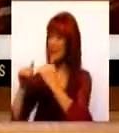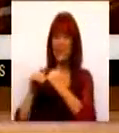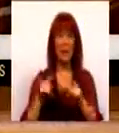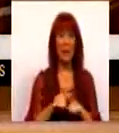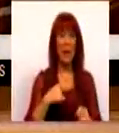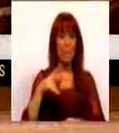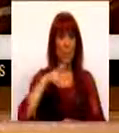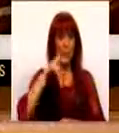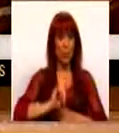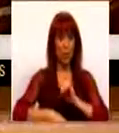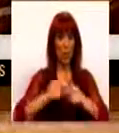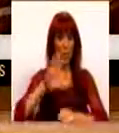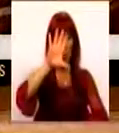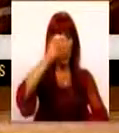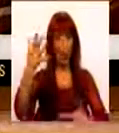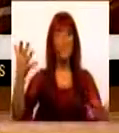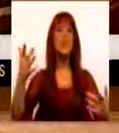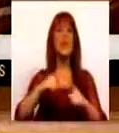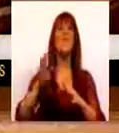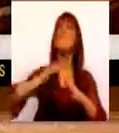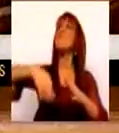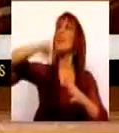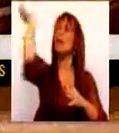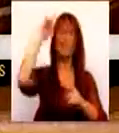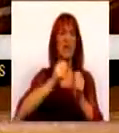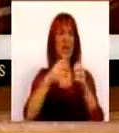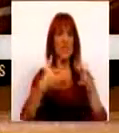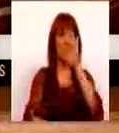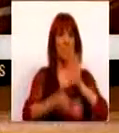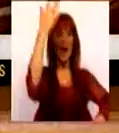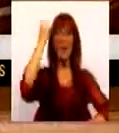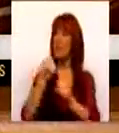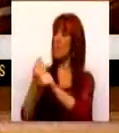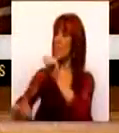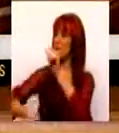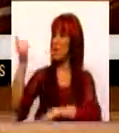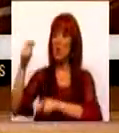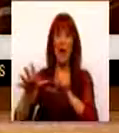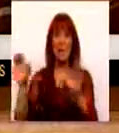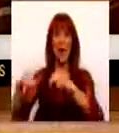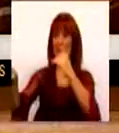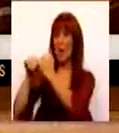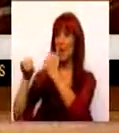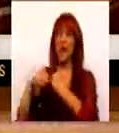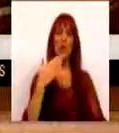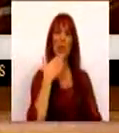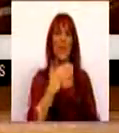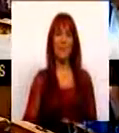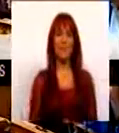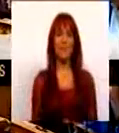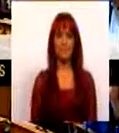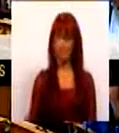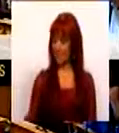para que Portugal seja um país, finalmente, com mais crescimento, melhor emprego e maior igualdade. Muito obrigado.